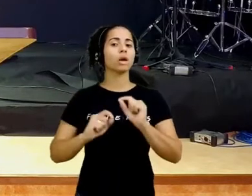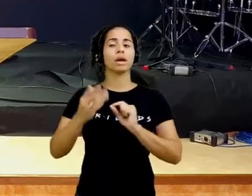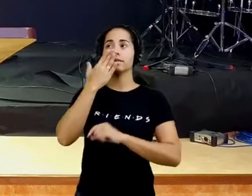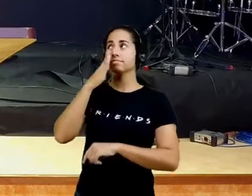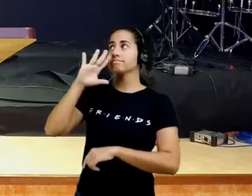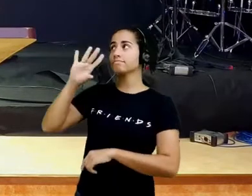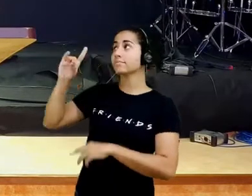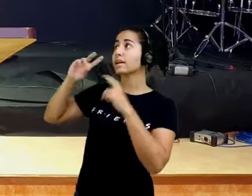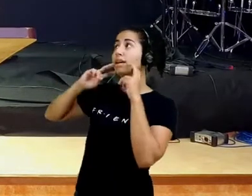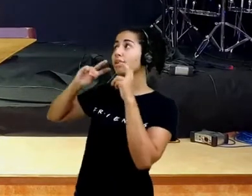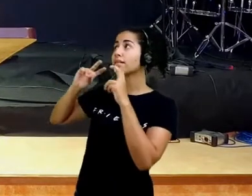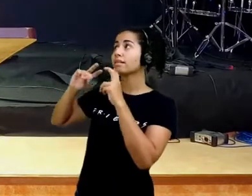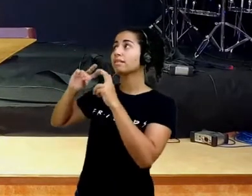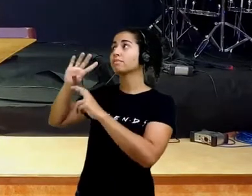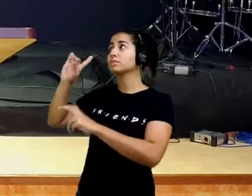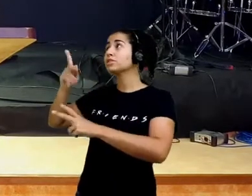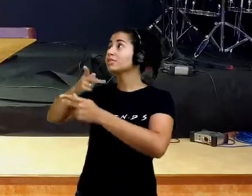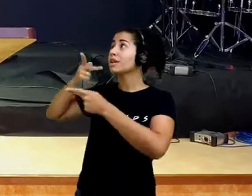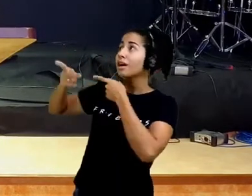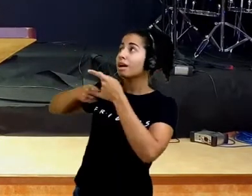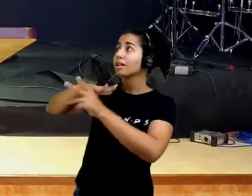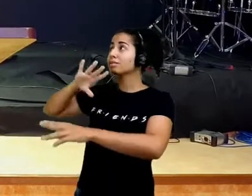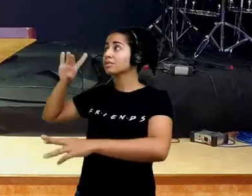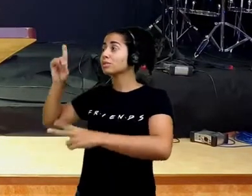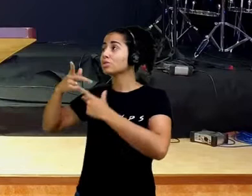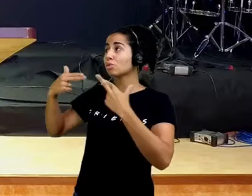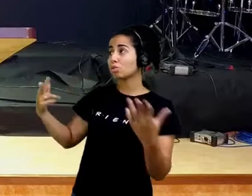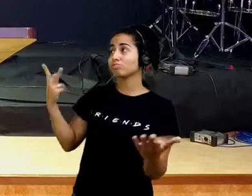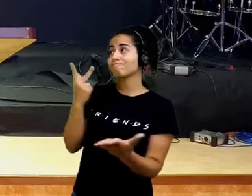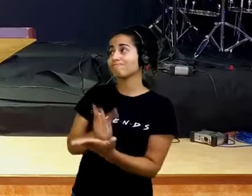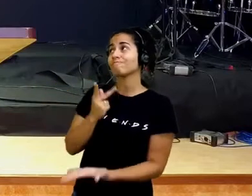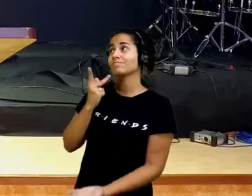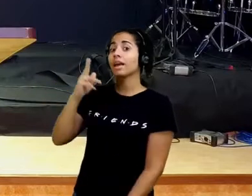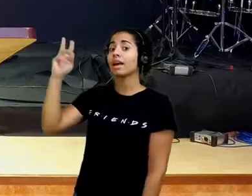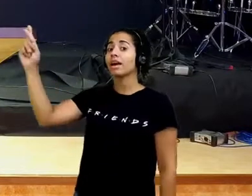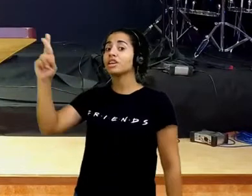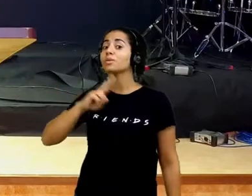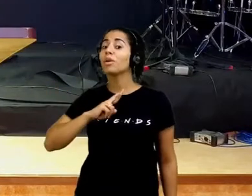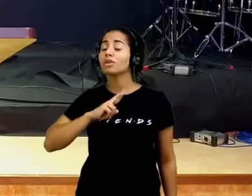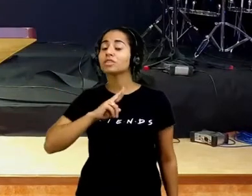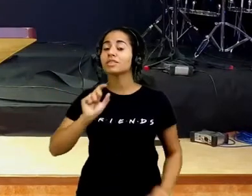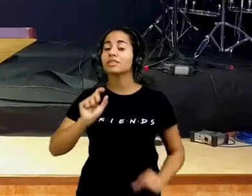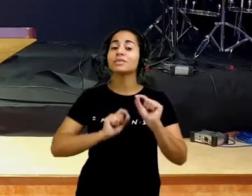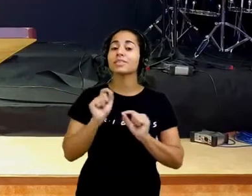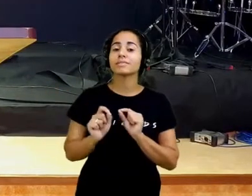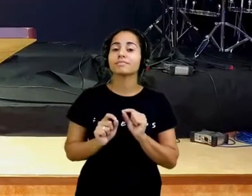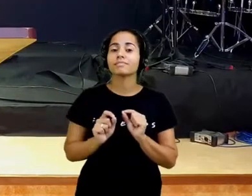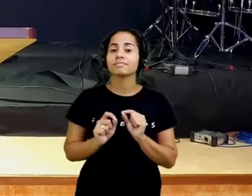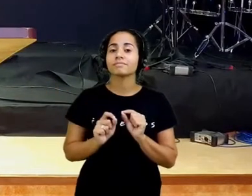ele clama, fala para Deus o acontecido, e a resposta de Deus é que